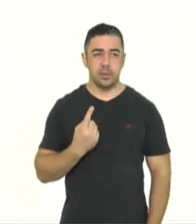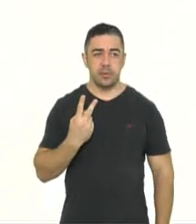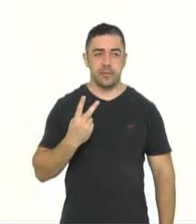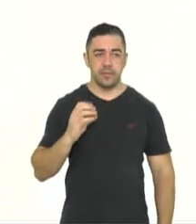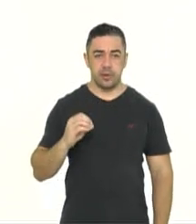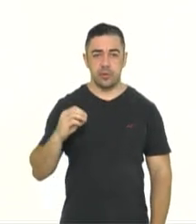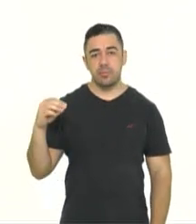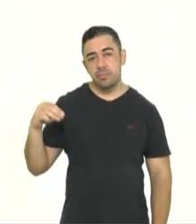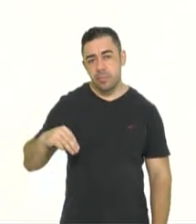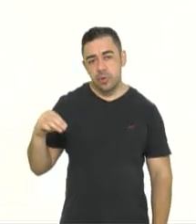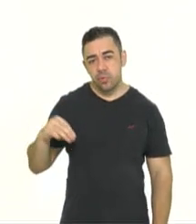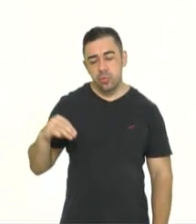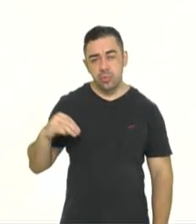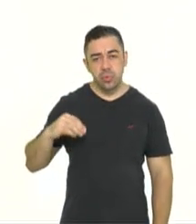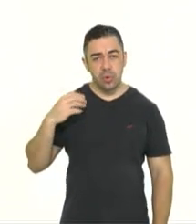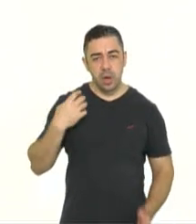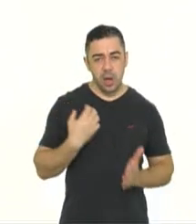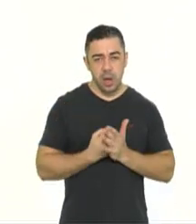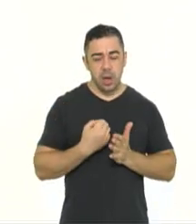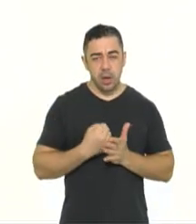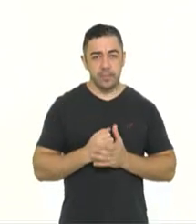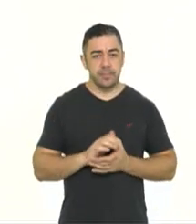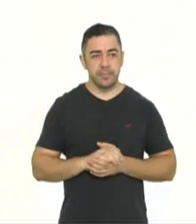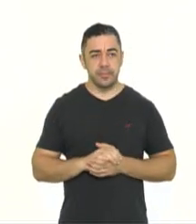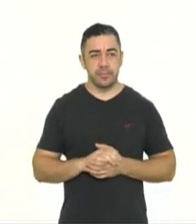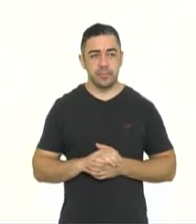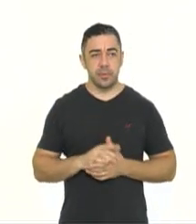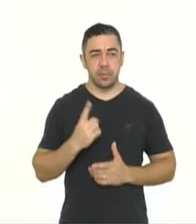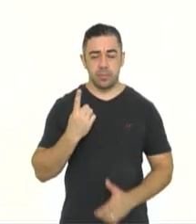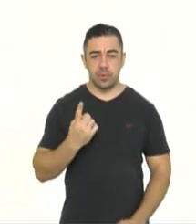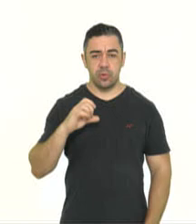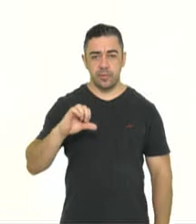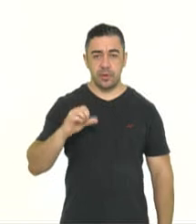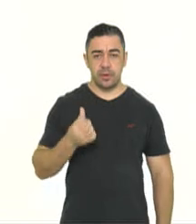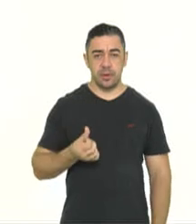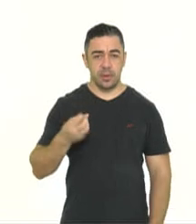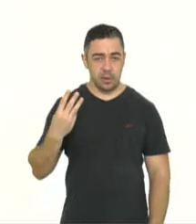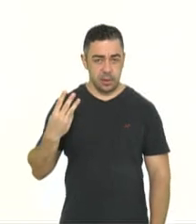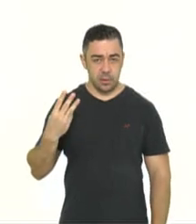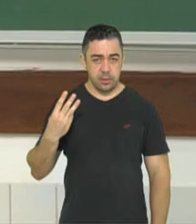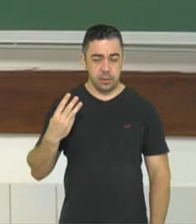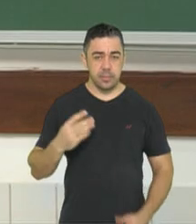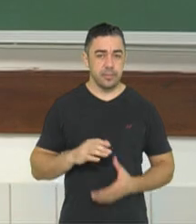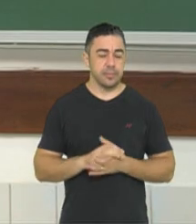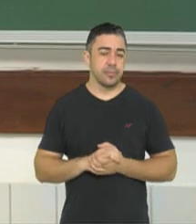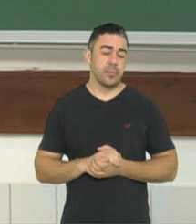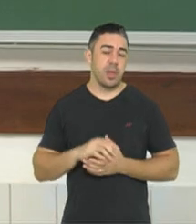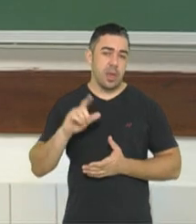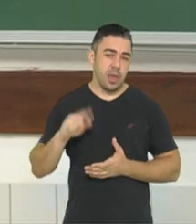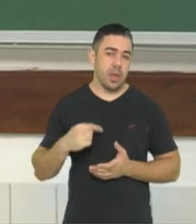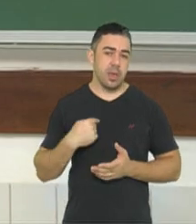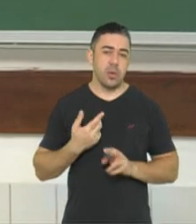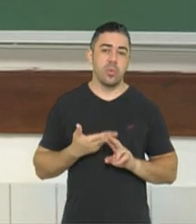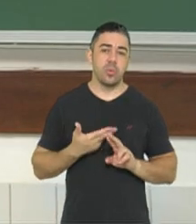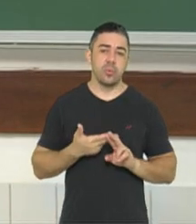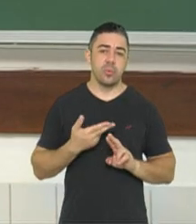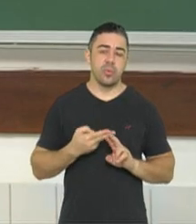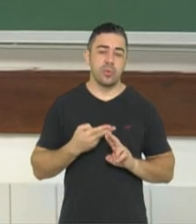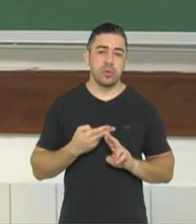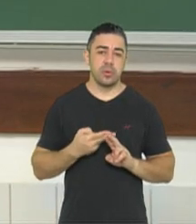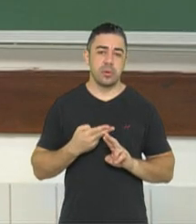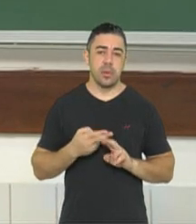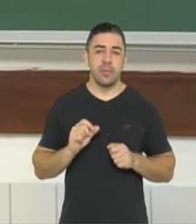minutos de áudio. A fita cassete tem data de 1963. Ela é o que eu usava para fazer